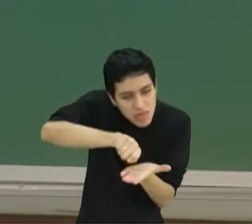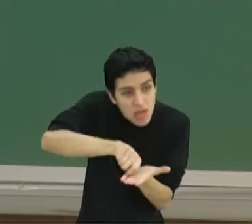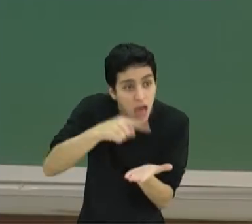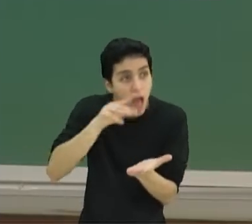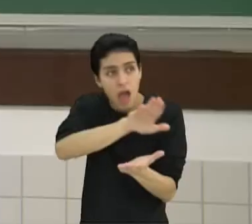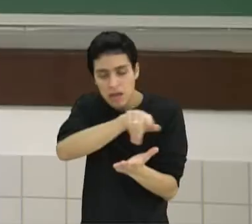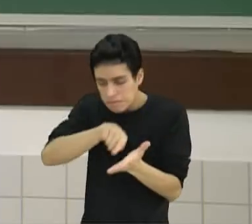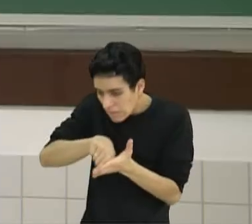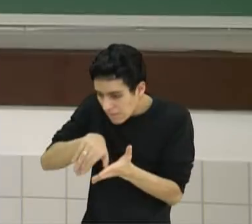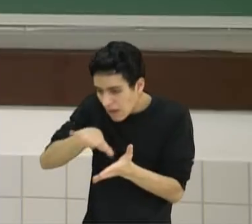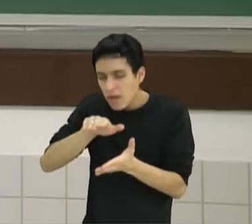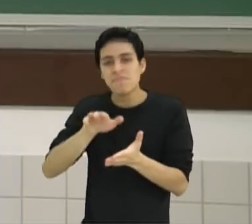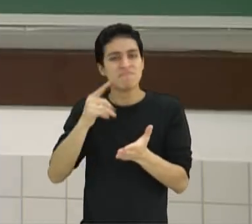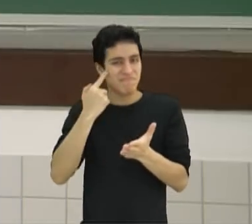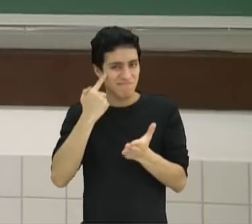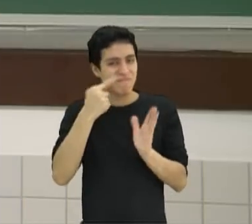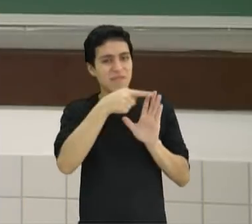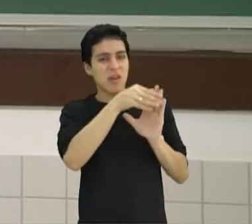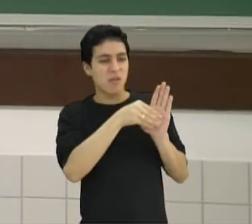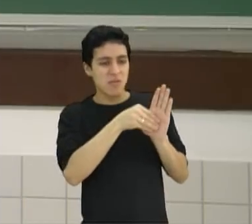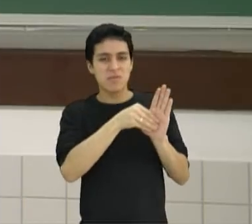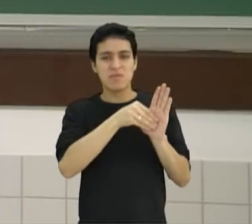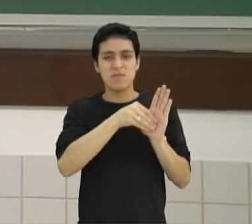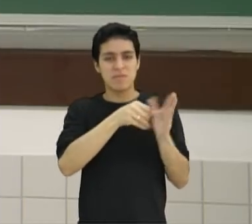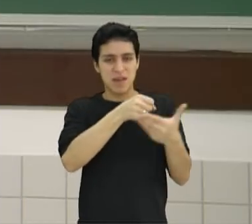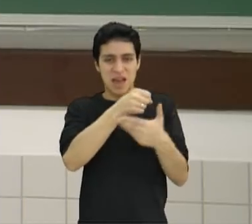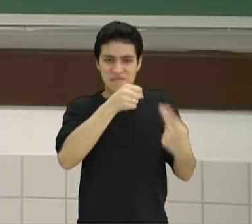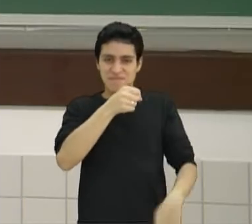conteúdo que foi utilizado para basear nessa aula.